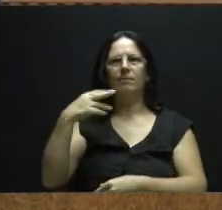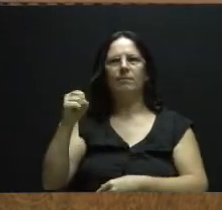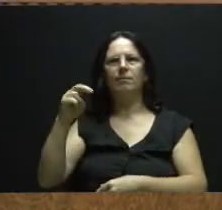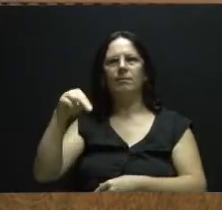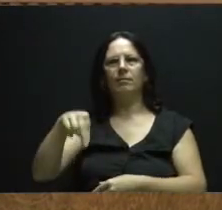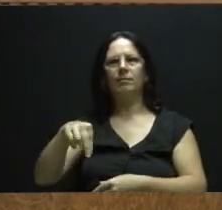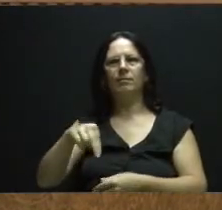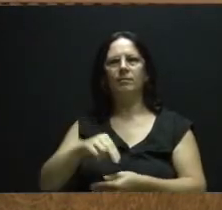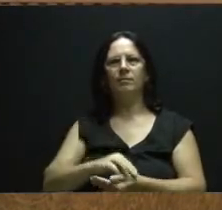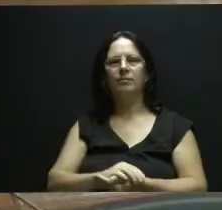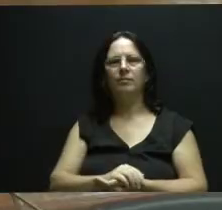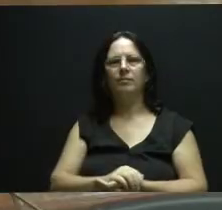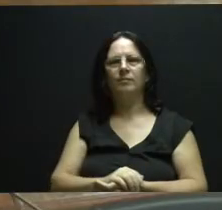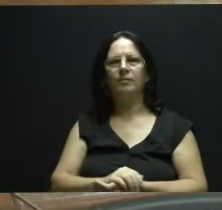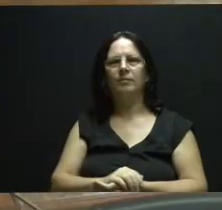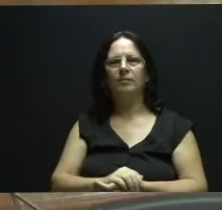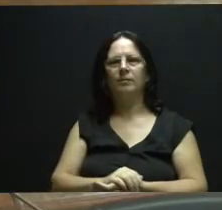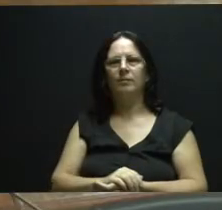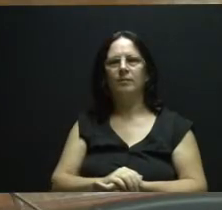vieira